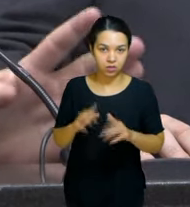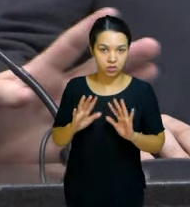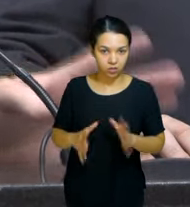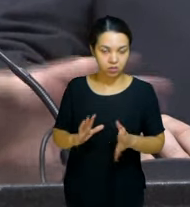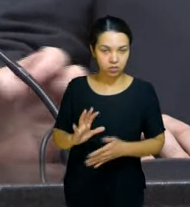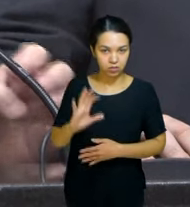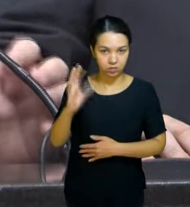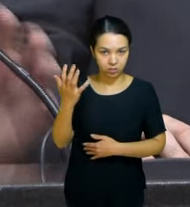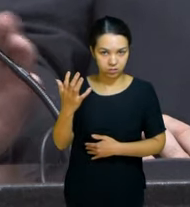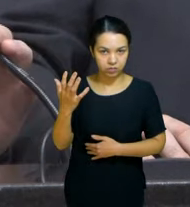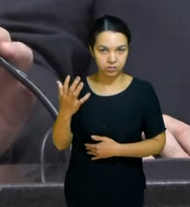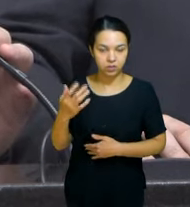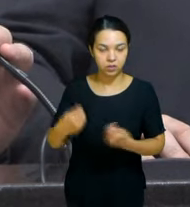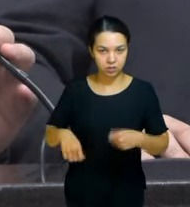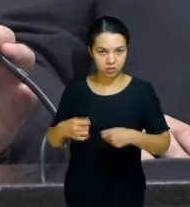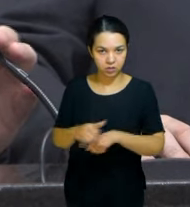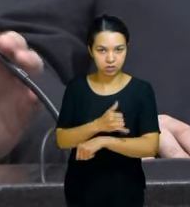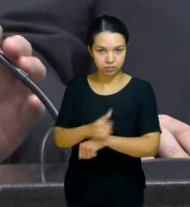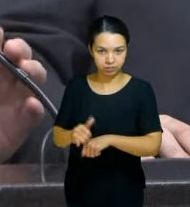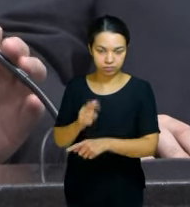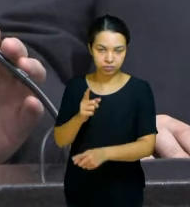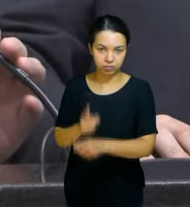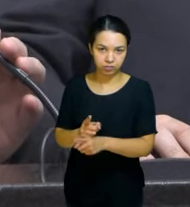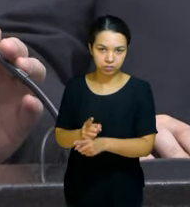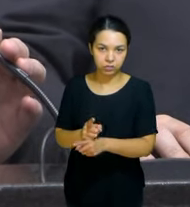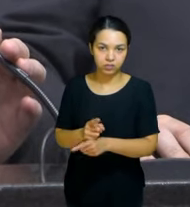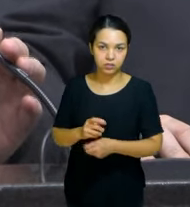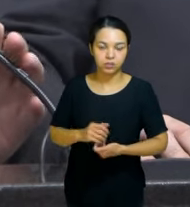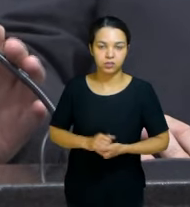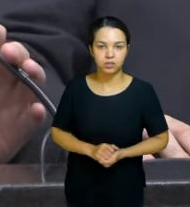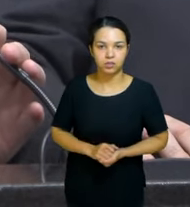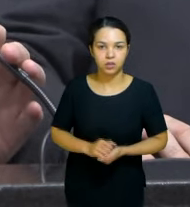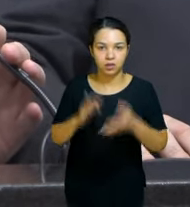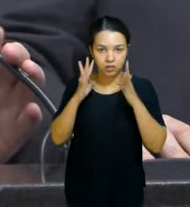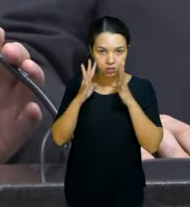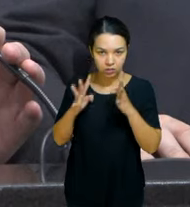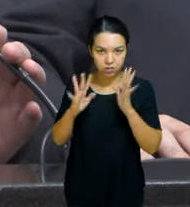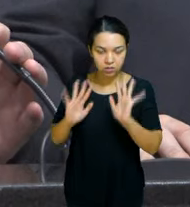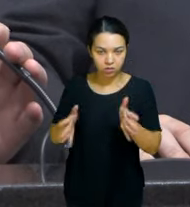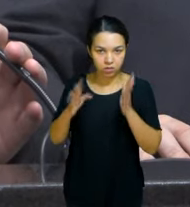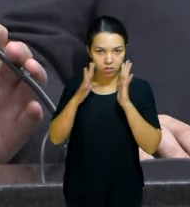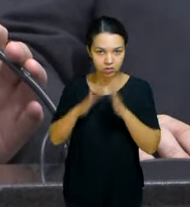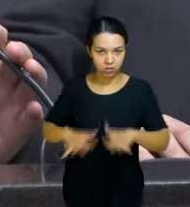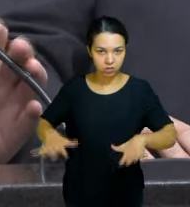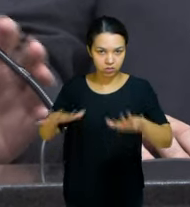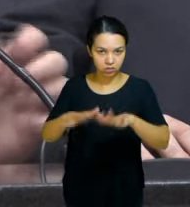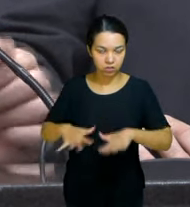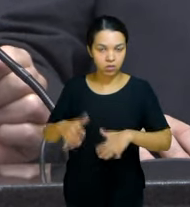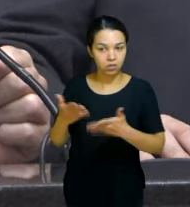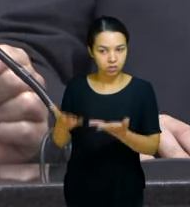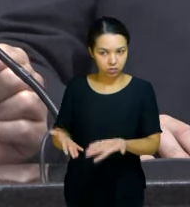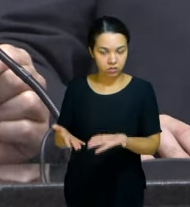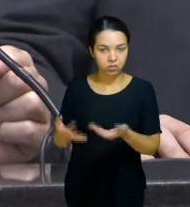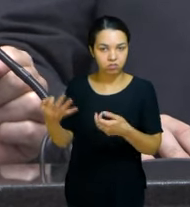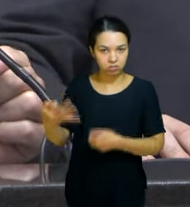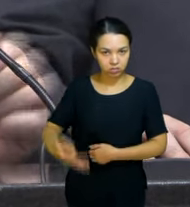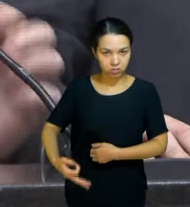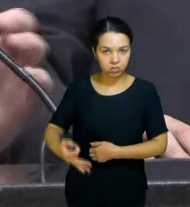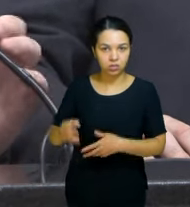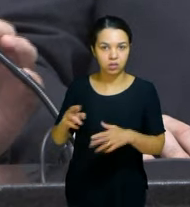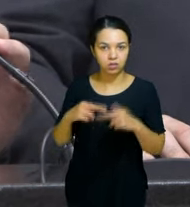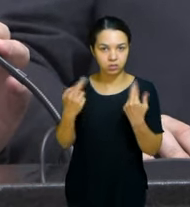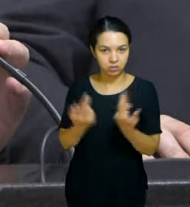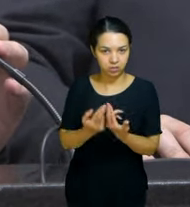encontrar alternativa. Mas ouvindo atentamente a todos, você foi muito feliz em ter provocado essa audiência